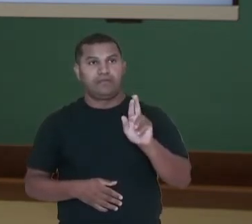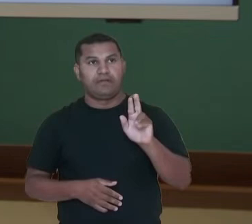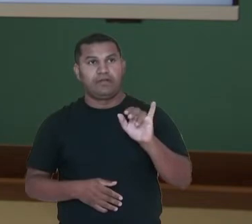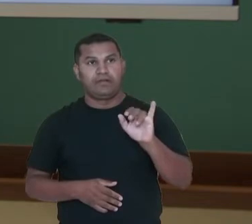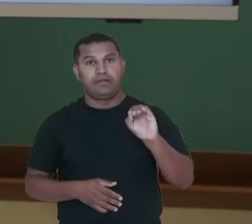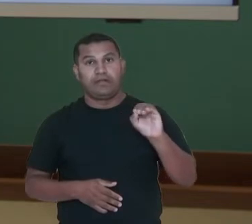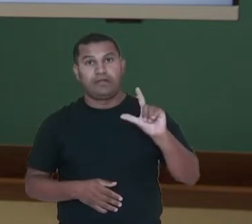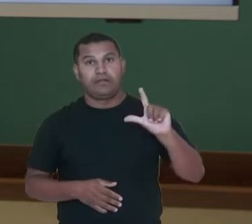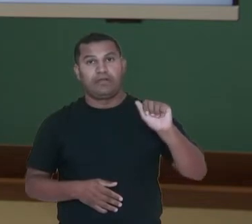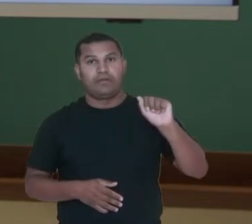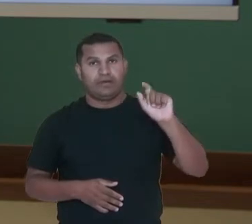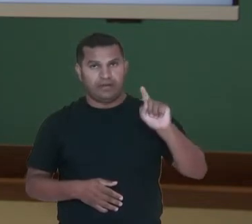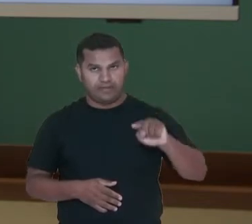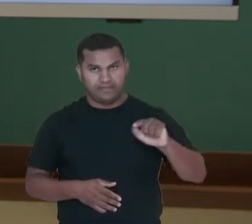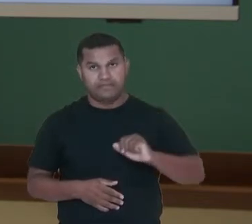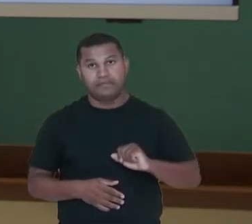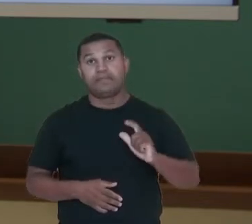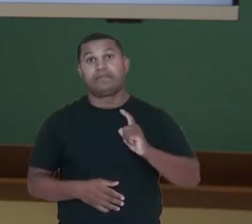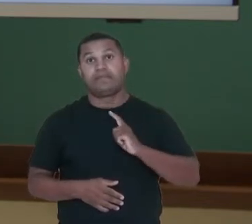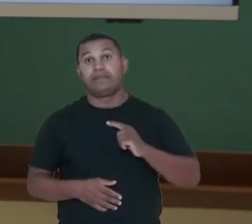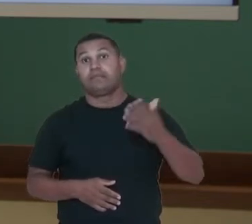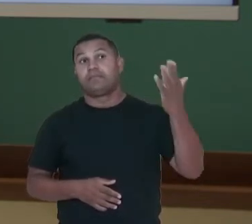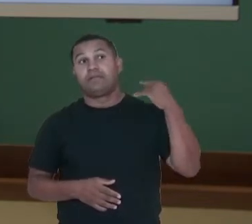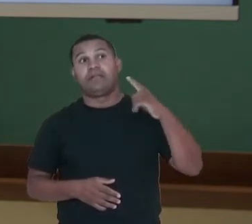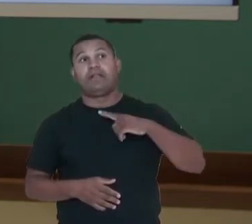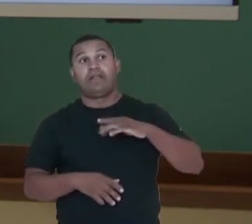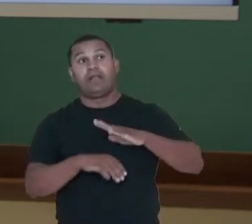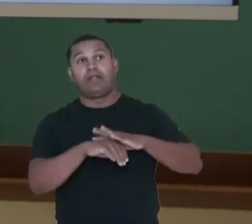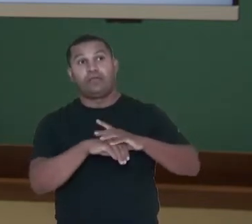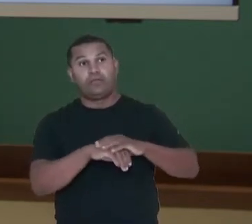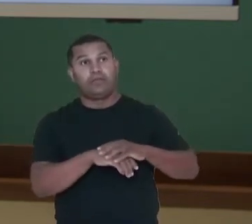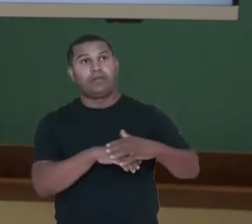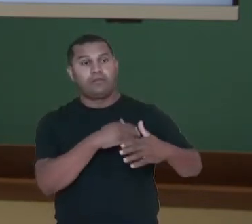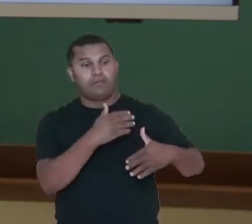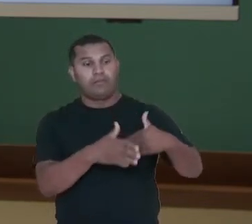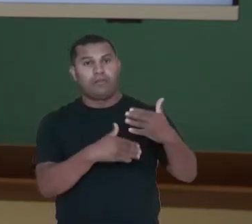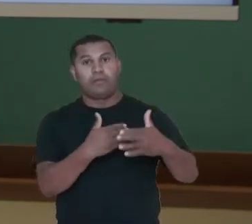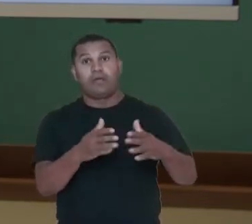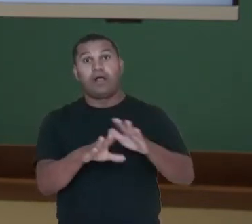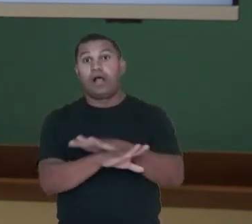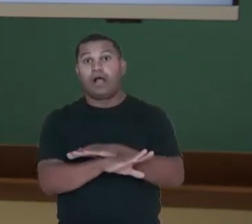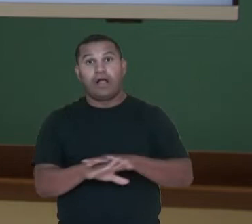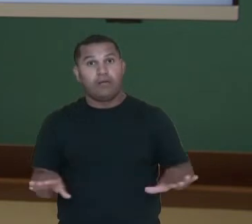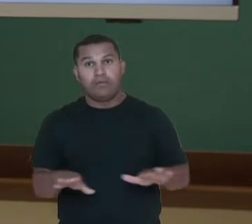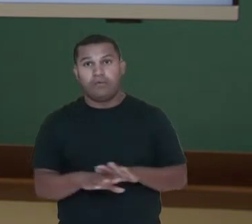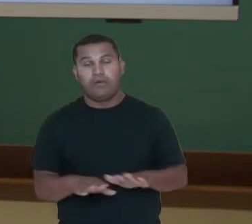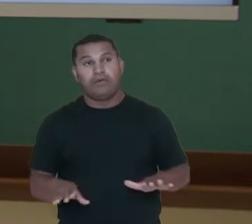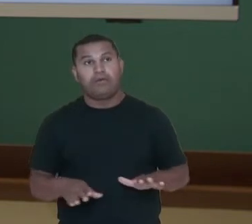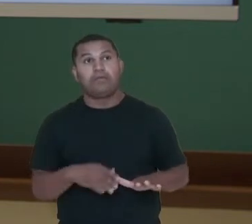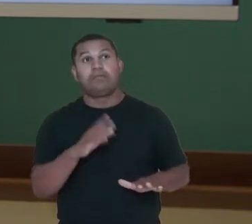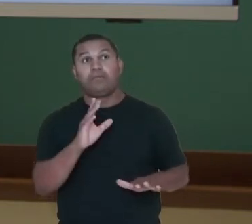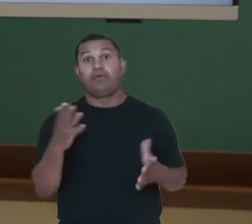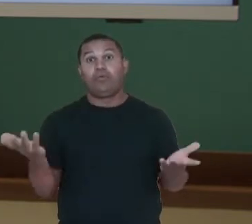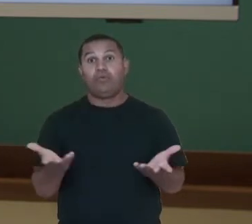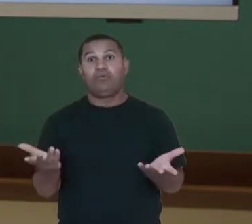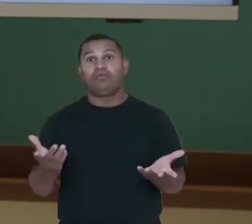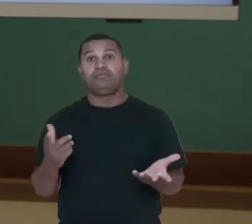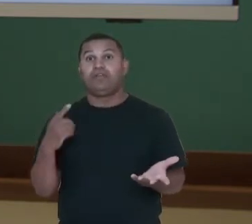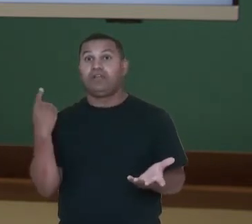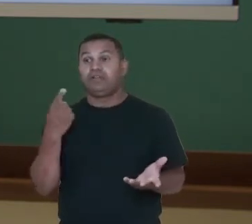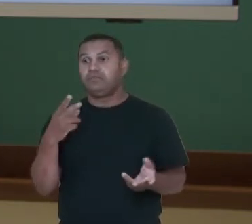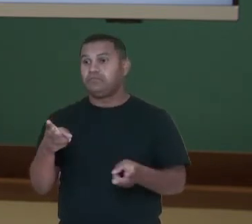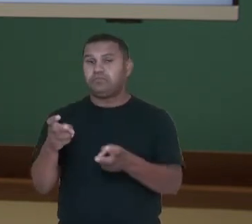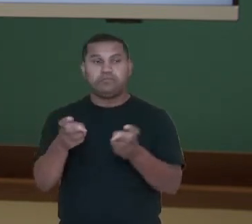população, matou muita gente, mas hoje ela está considerada como erradicada. Como que você pode fazer